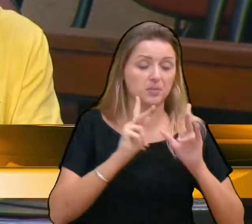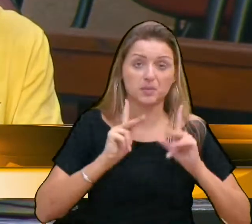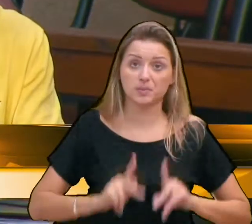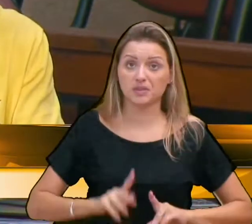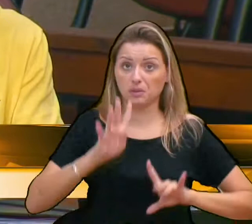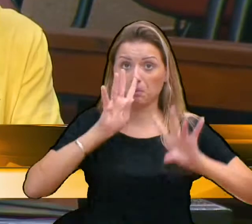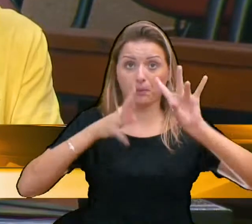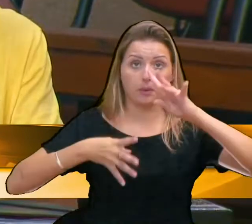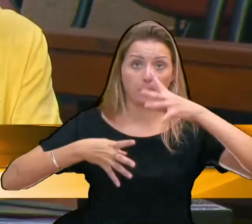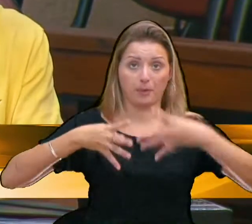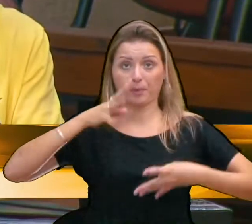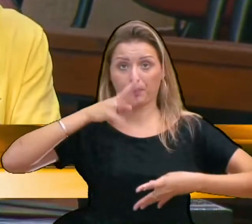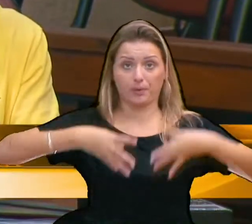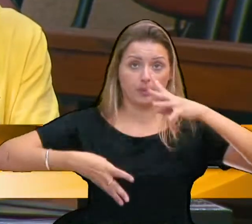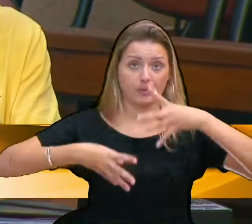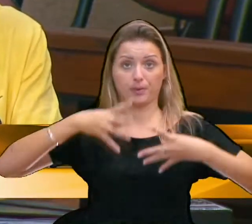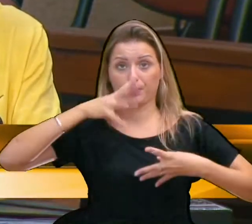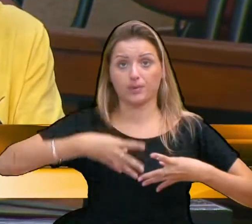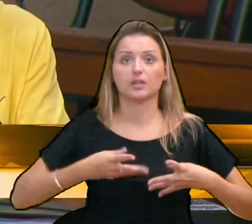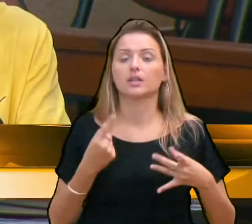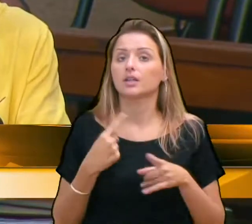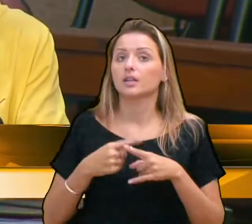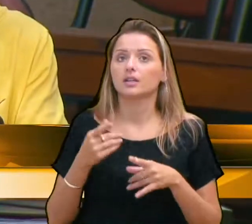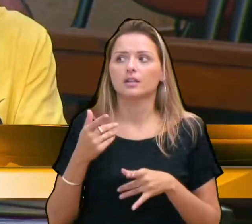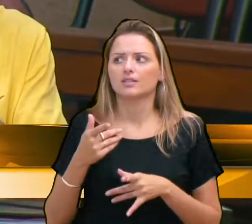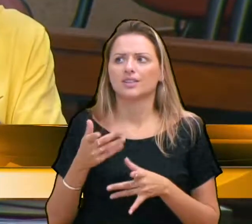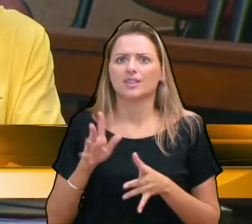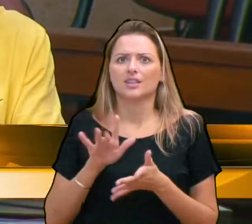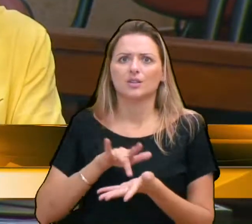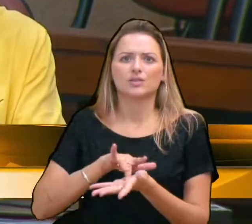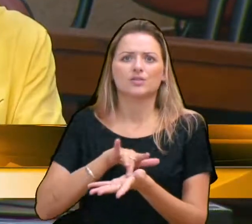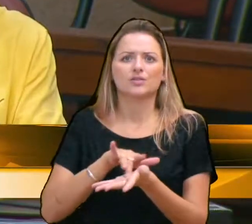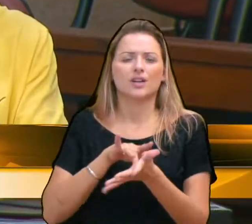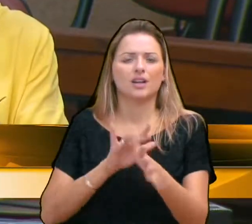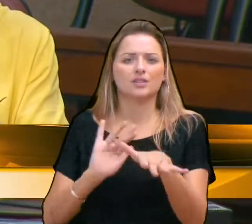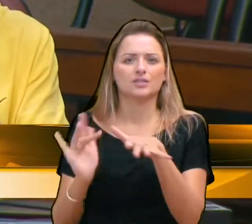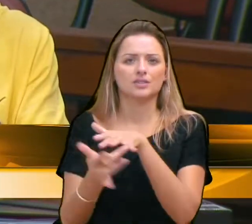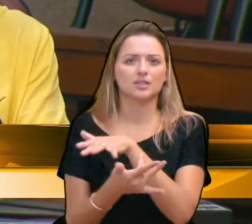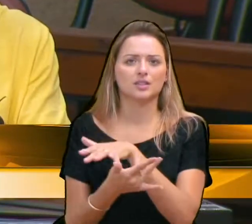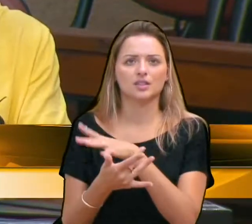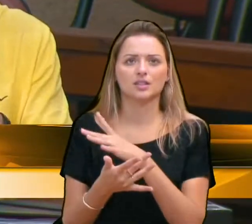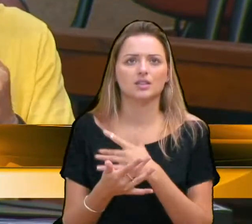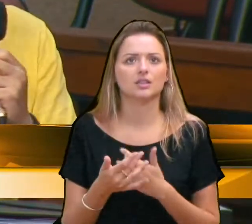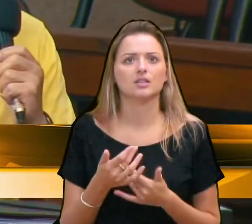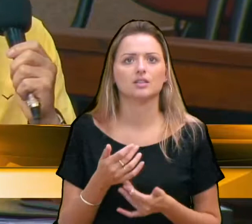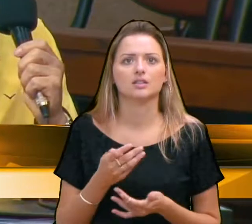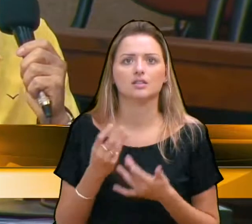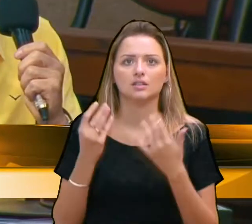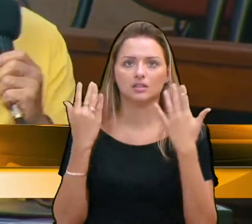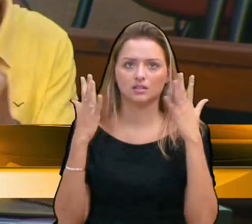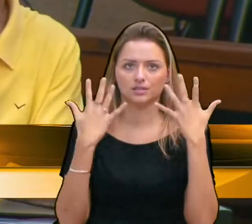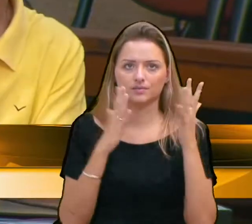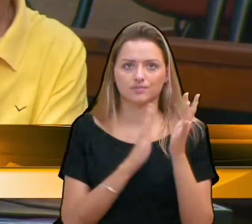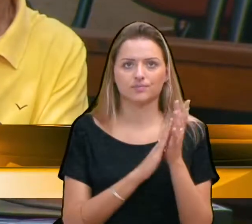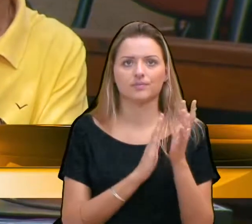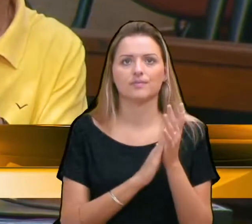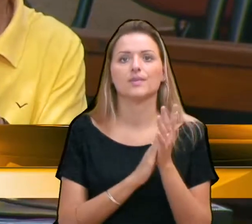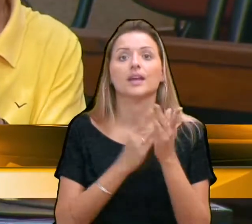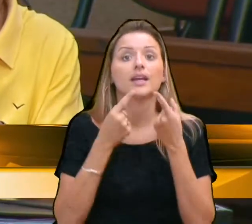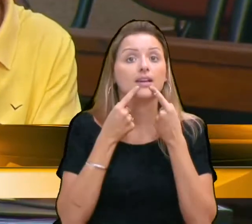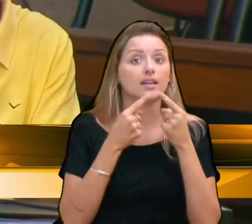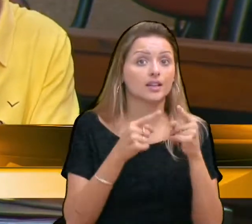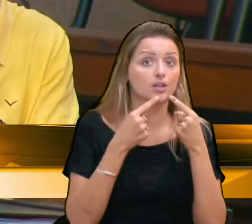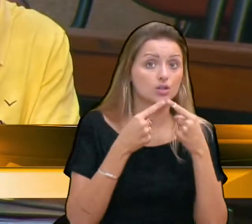desses fake aí que não tem o que fazer, passa o dia inteiro no celular, ao ponto de criticar